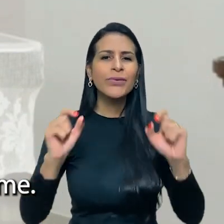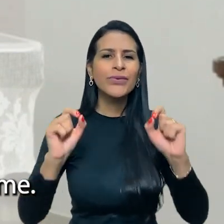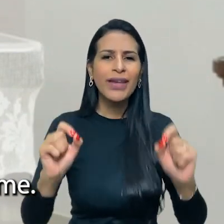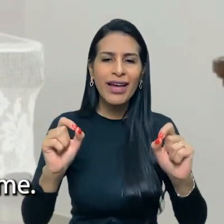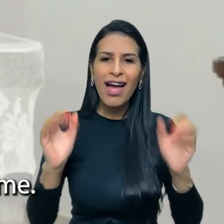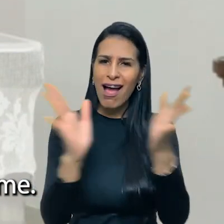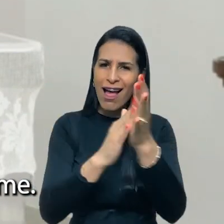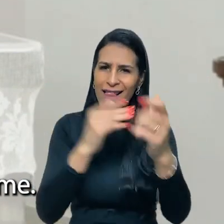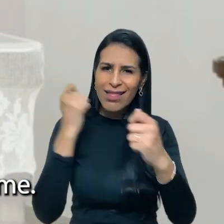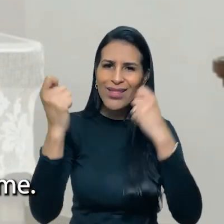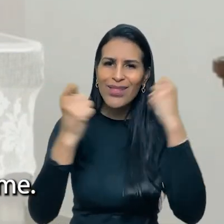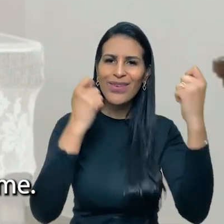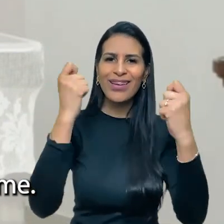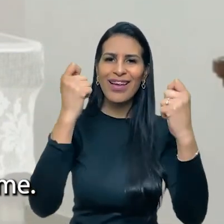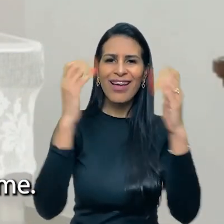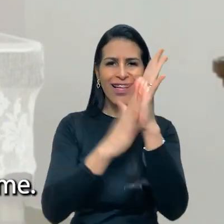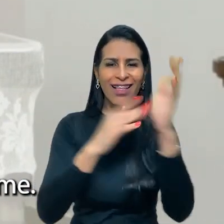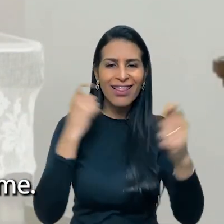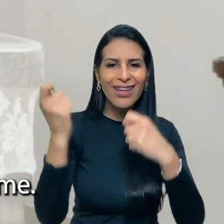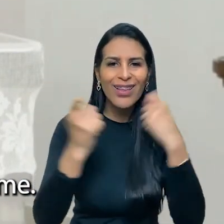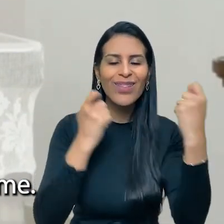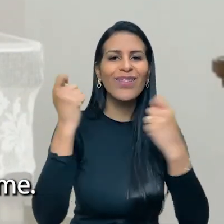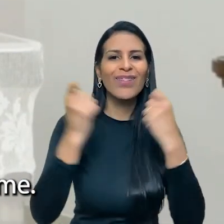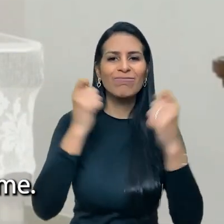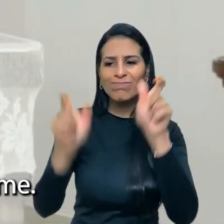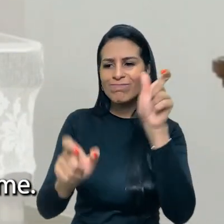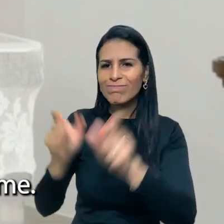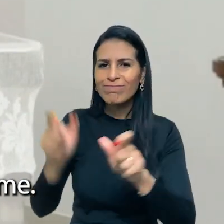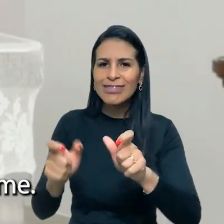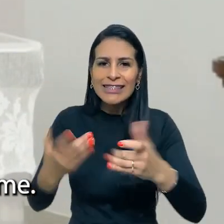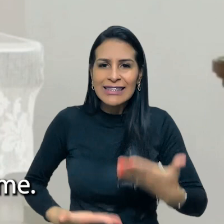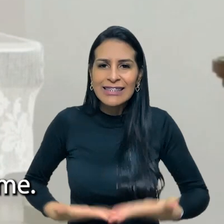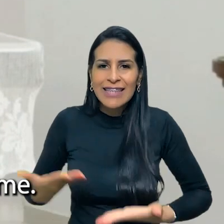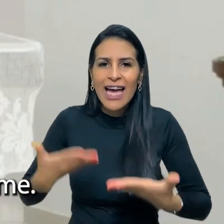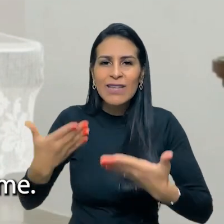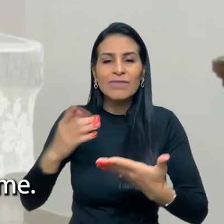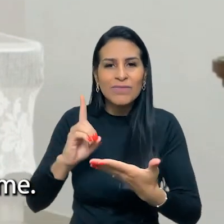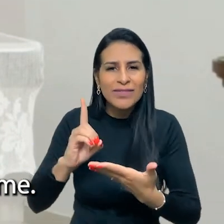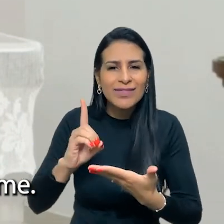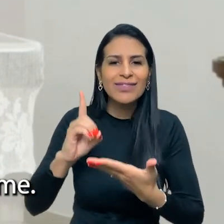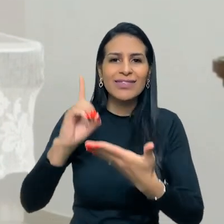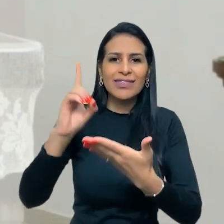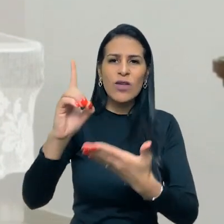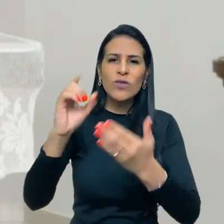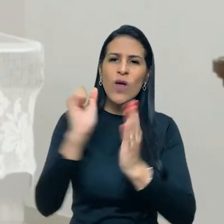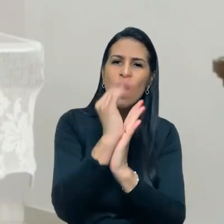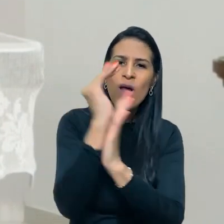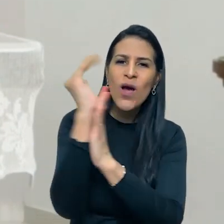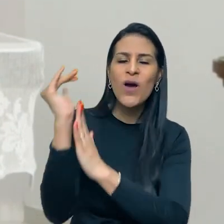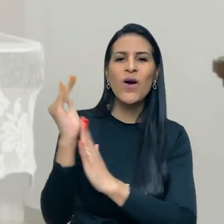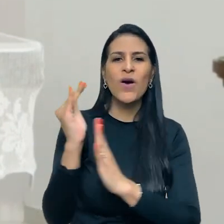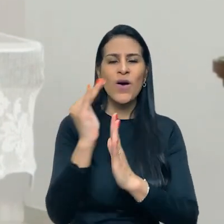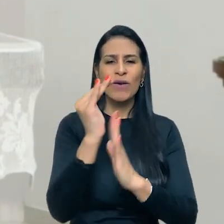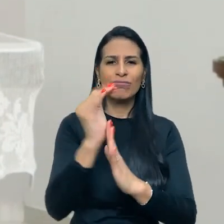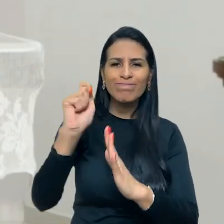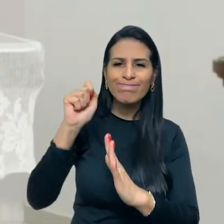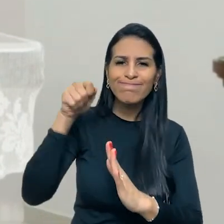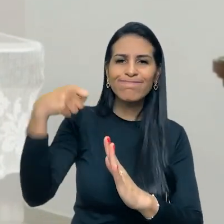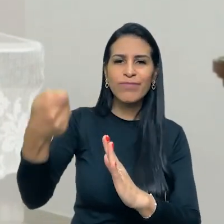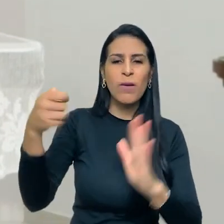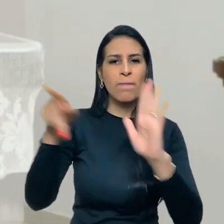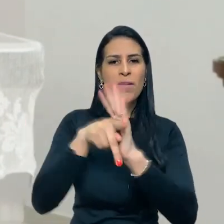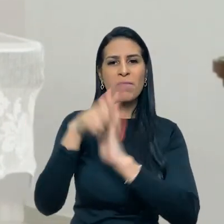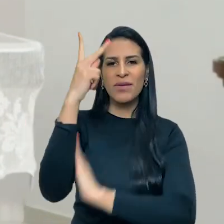Aleluia! Aleluia, servos de Deus, o Senhor, louvem o seu nome. Que o nome do